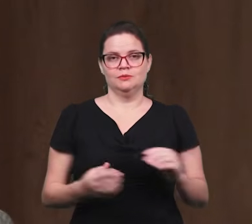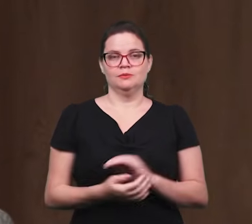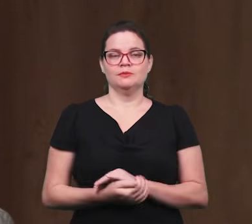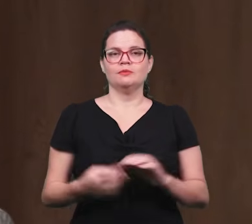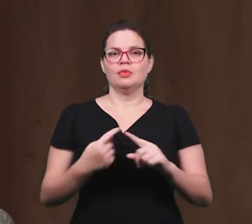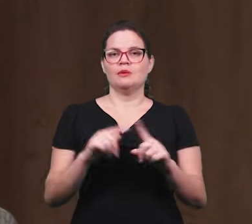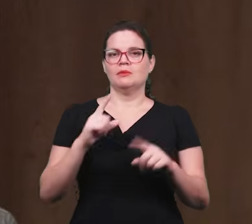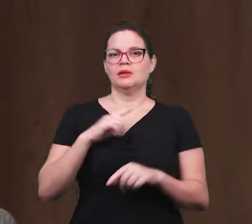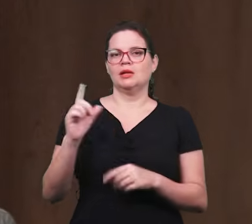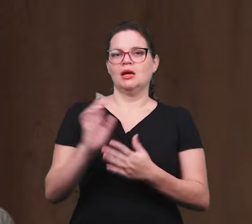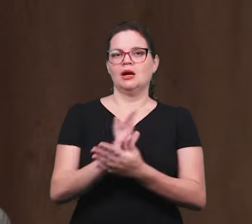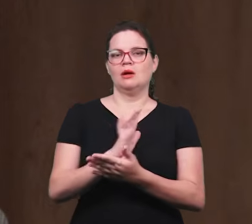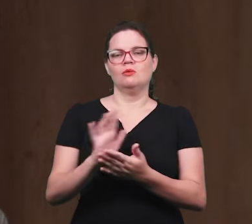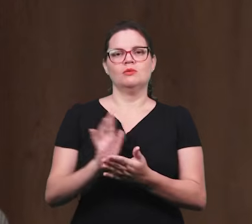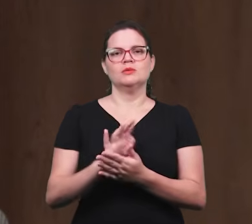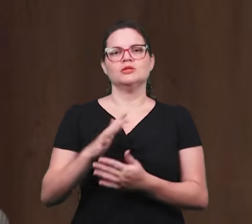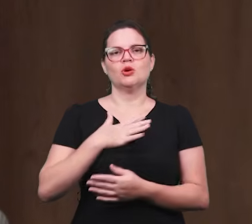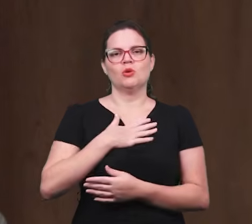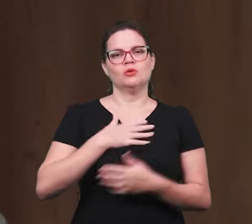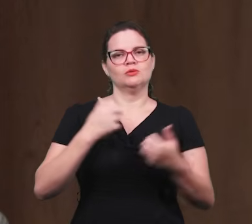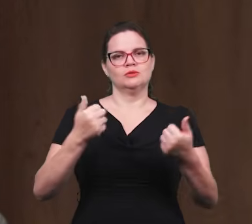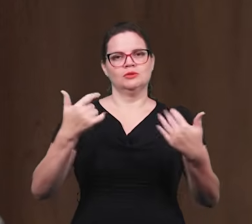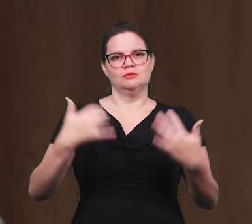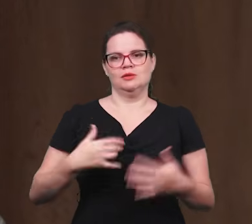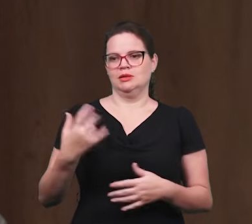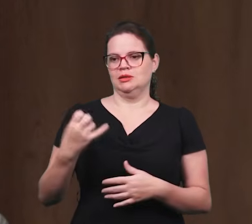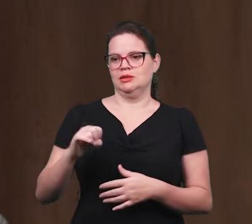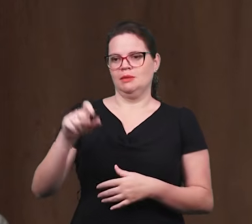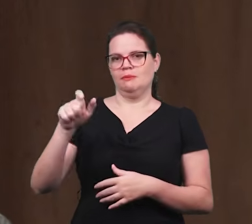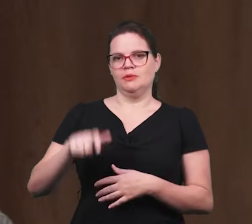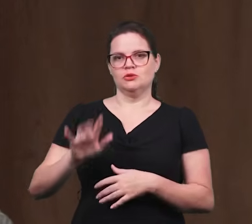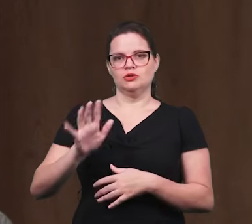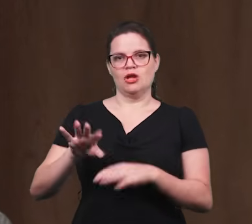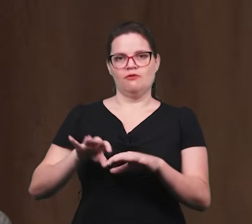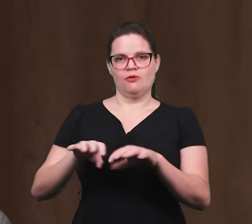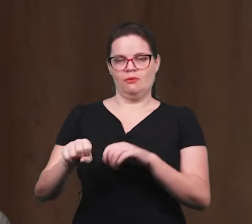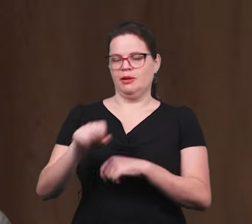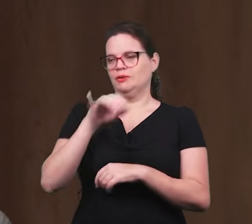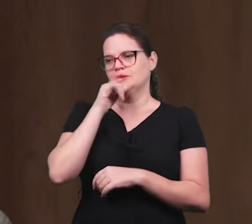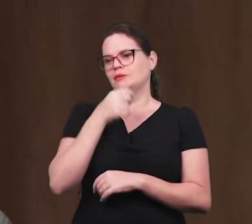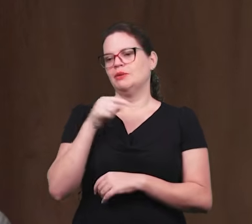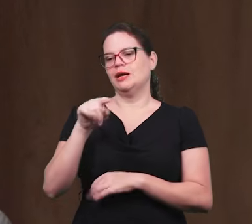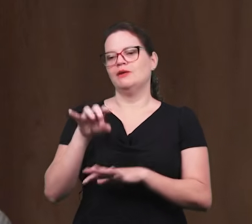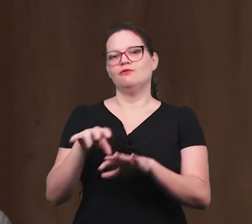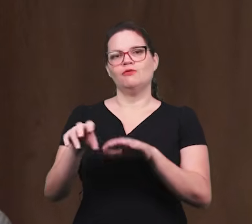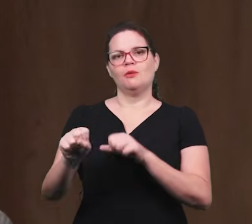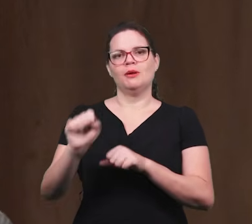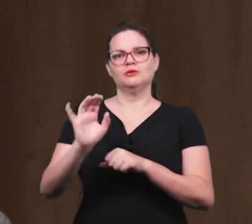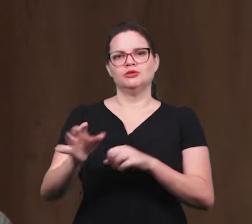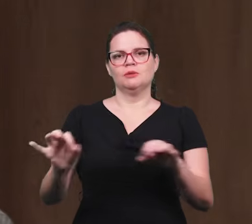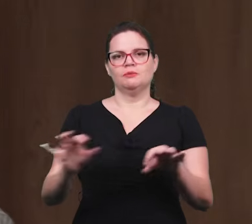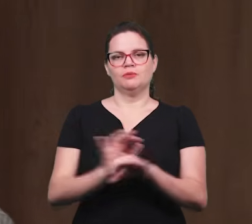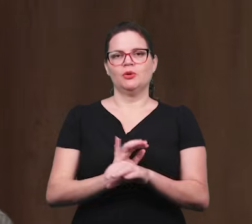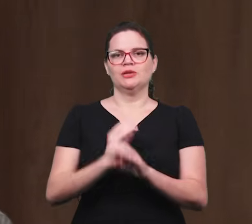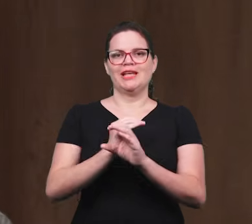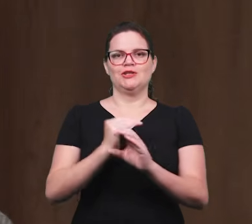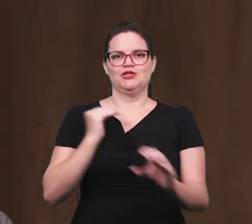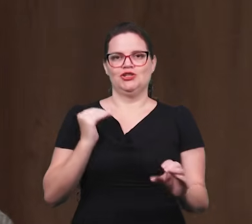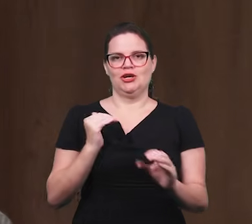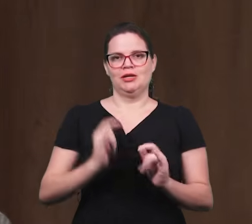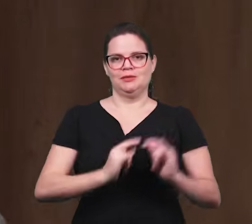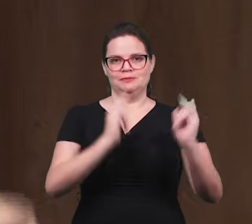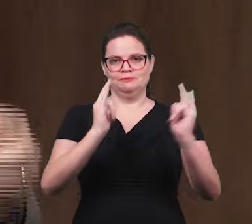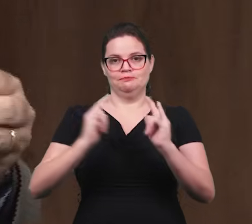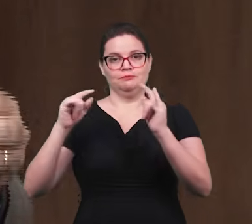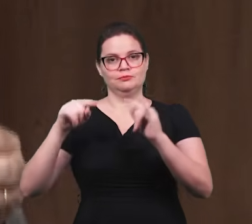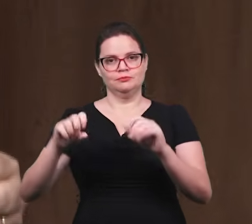carreira daquele que já é formado. Então, por exemplo, alguém já é formado em engenharia civil, ele pode se